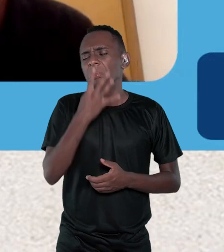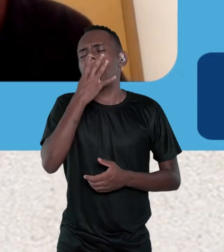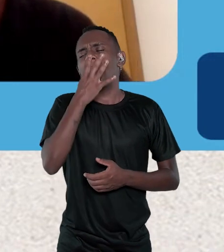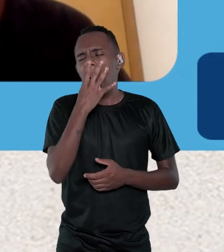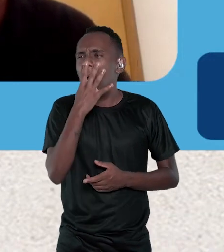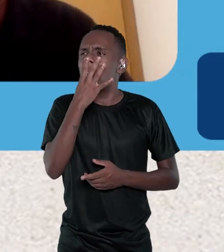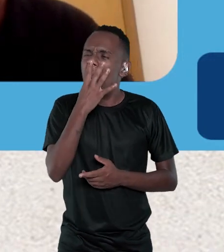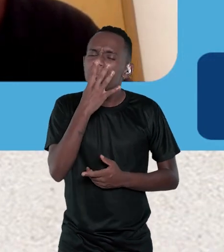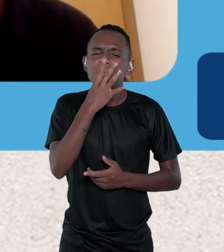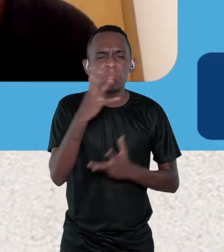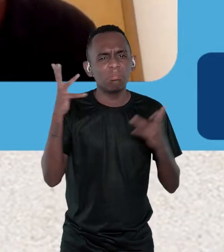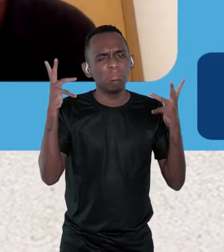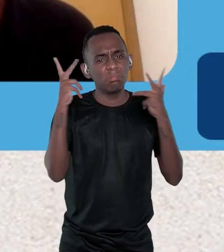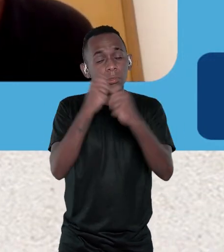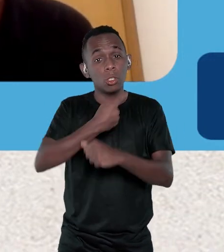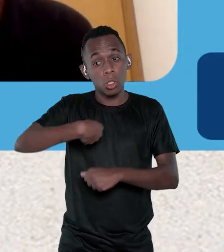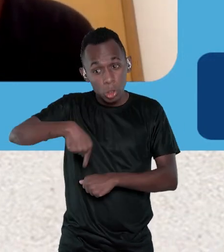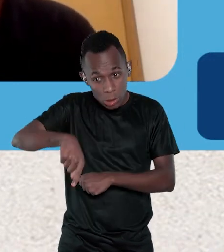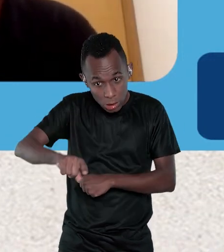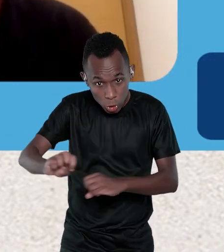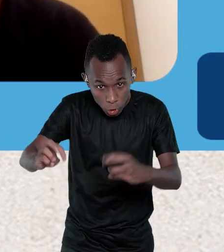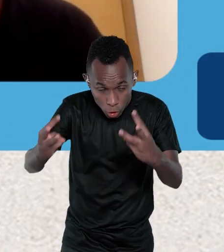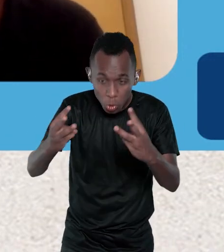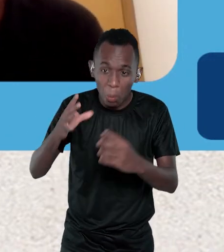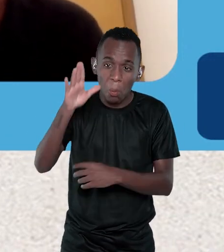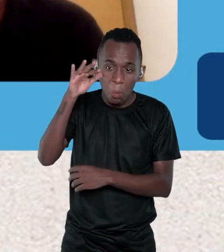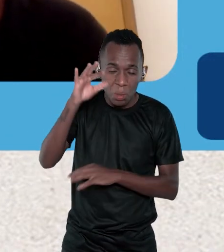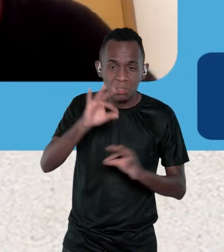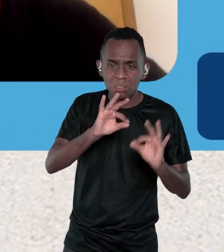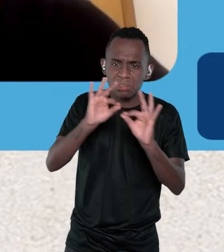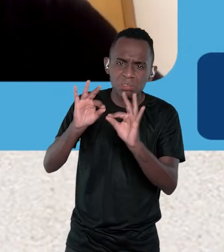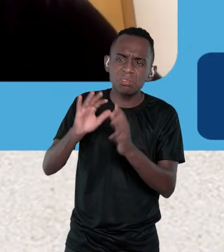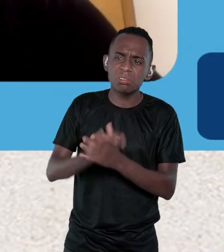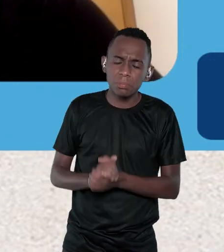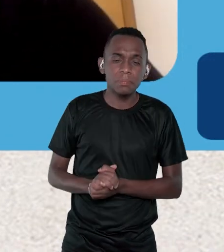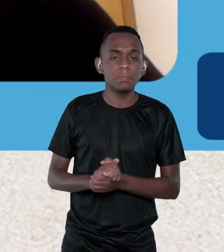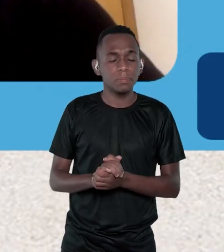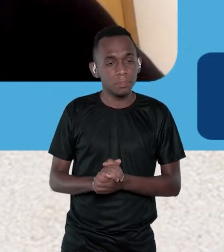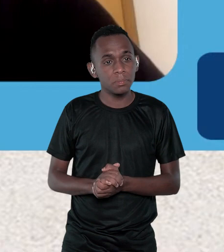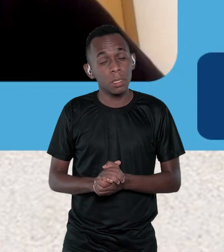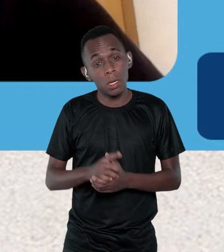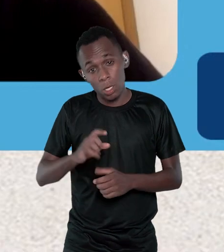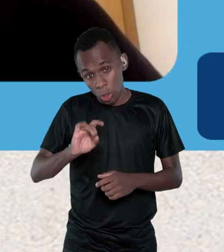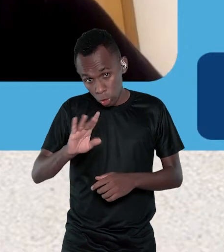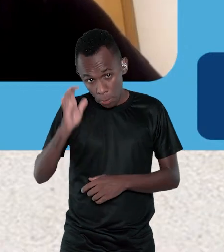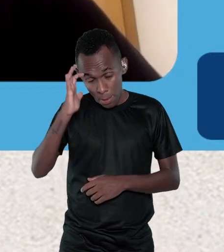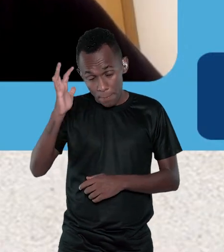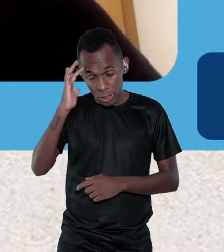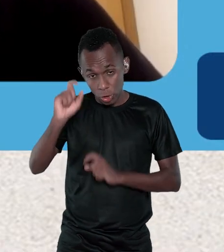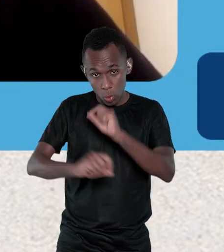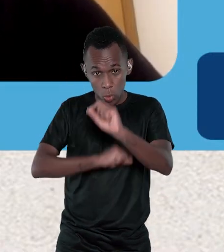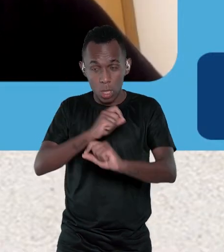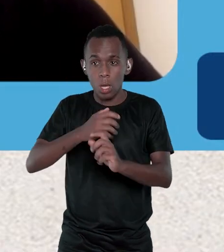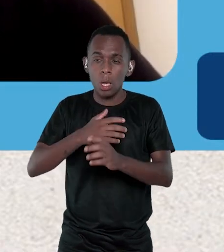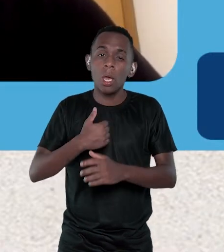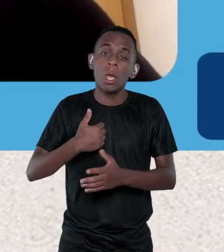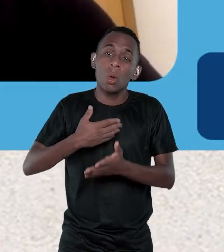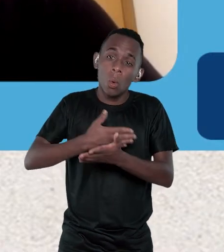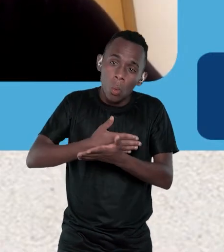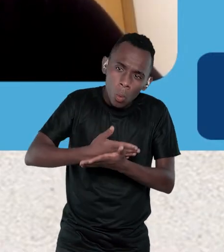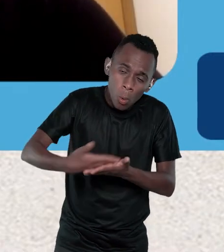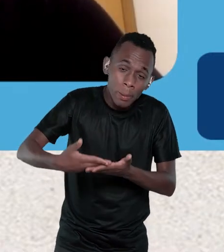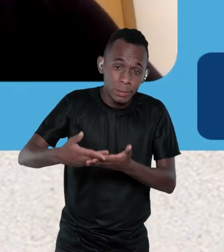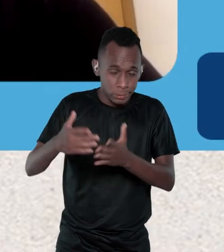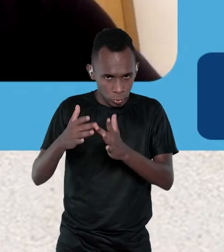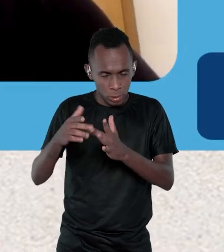E era espetacular. A gente ia assistir o Beto e tal. Mas você tem ideia de